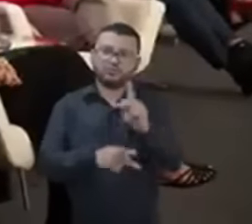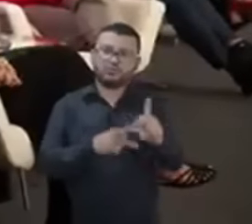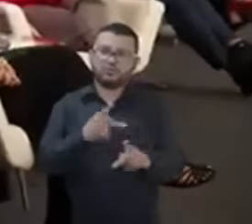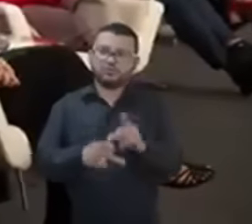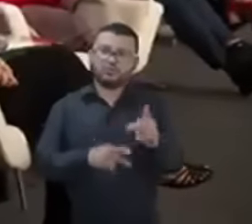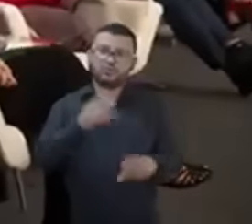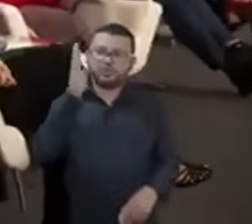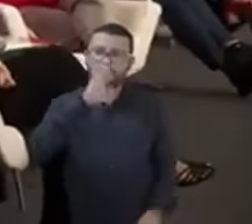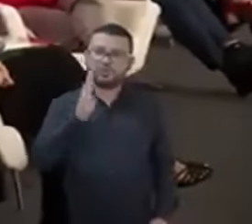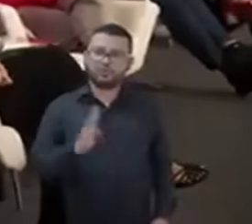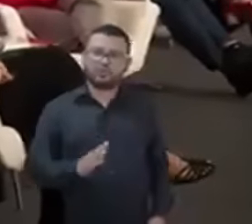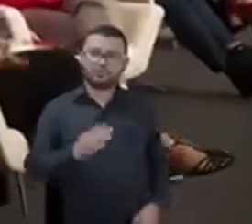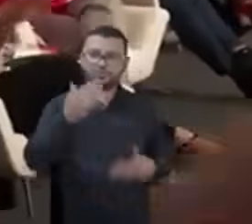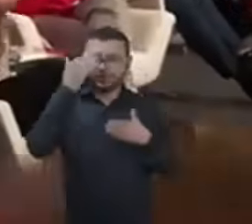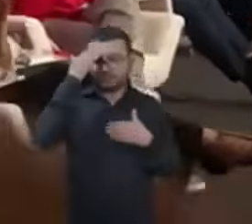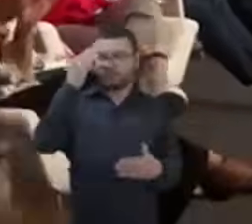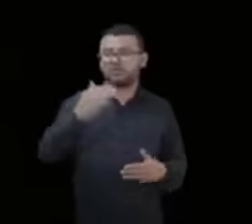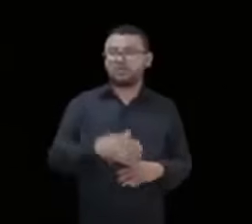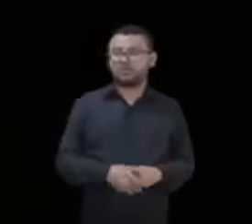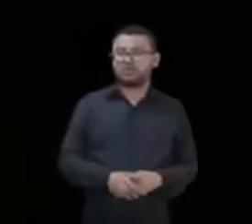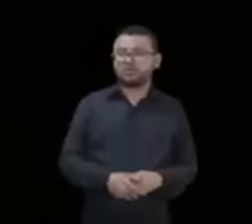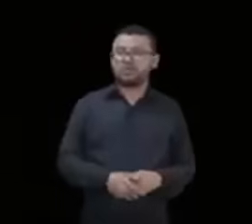Muito obrigado.